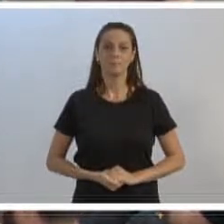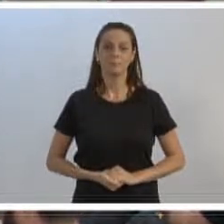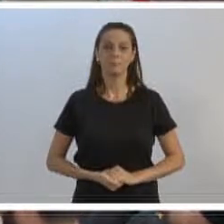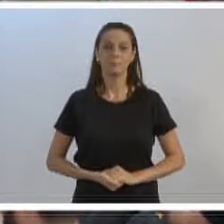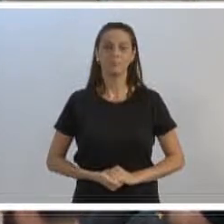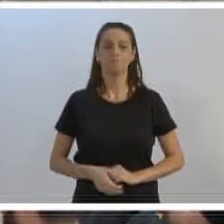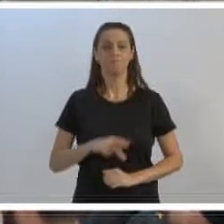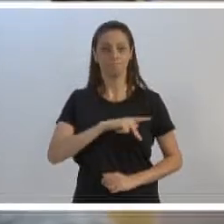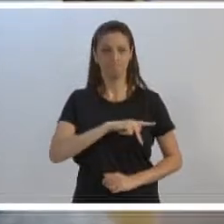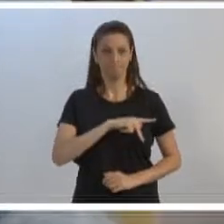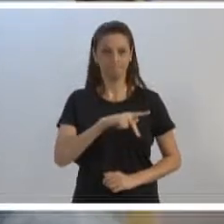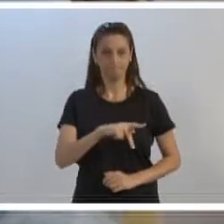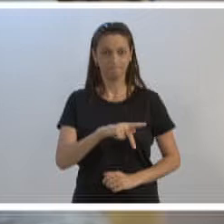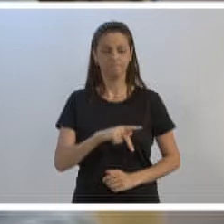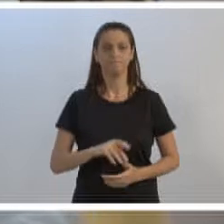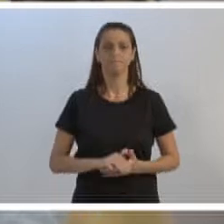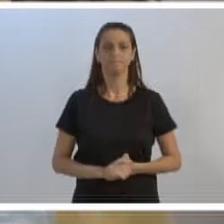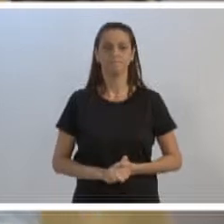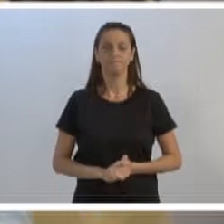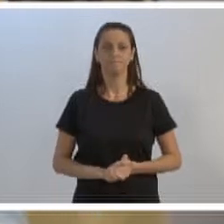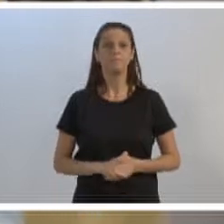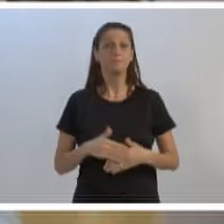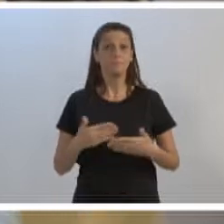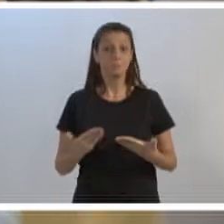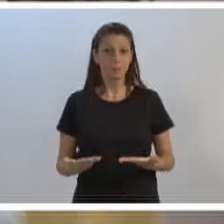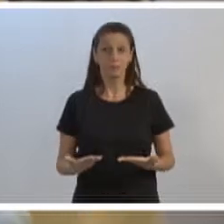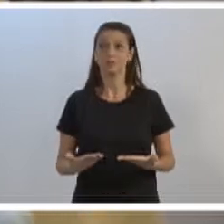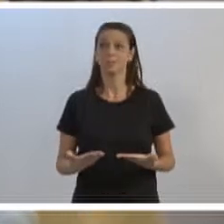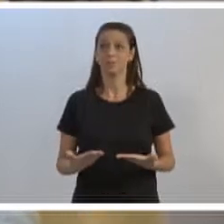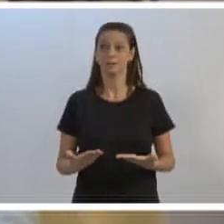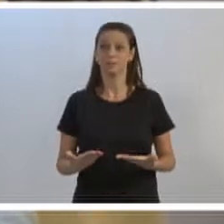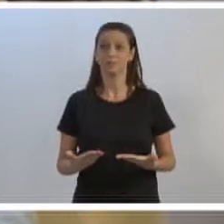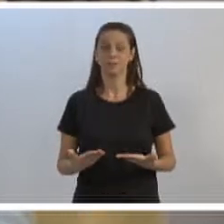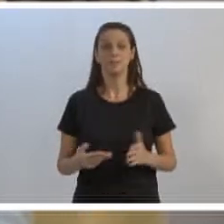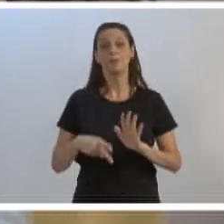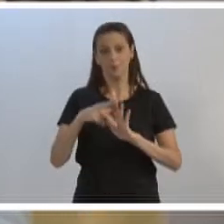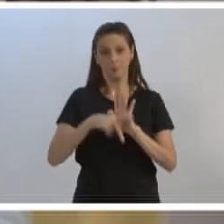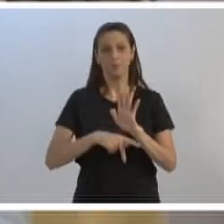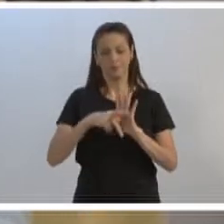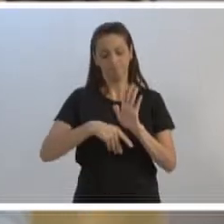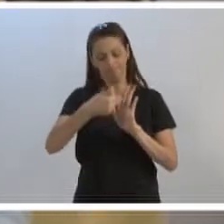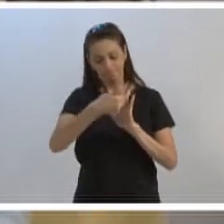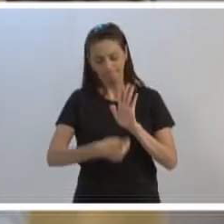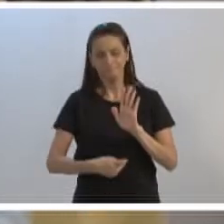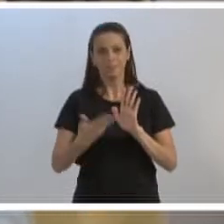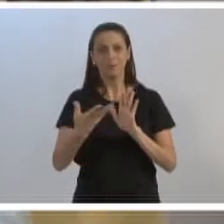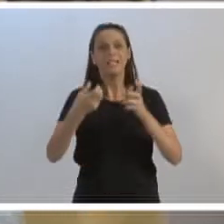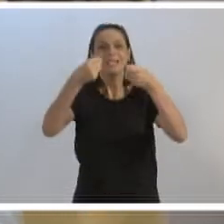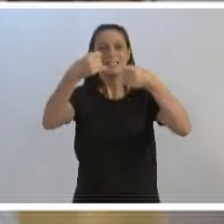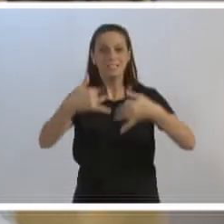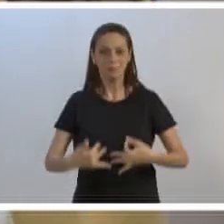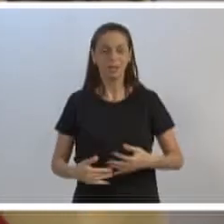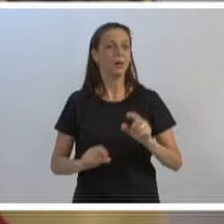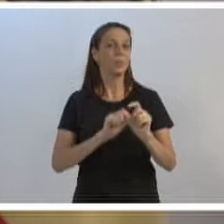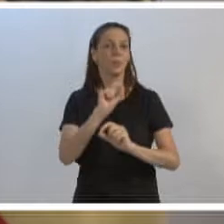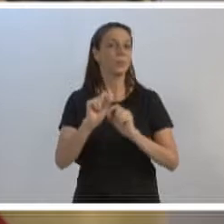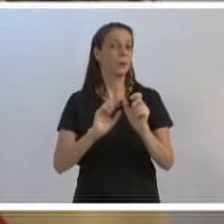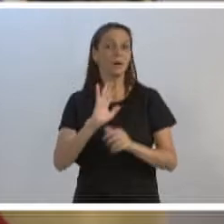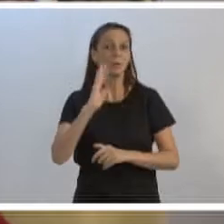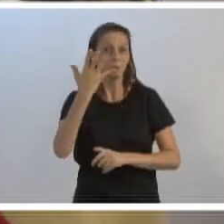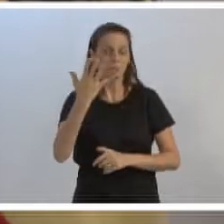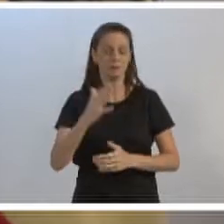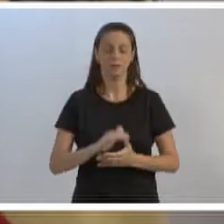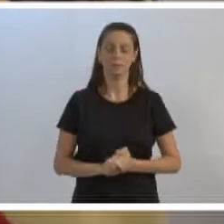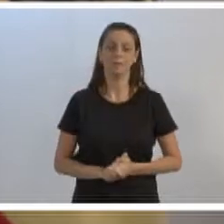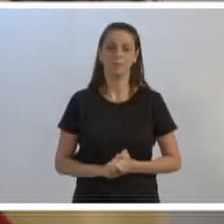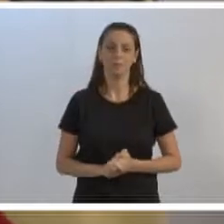Senhor presidente, nós estamos levando esse ao conhecimento, o projeto, só para explicar um caso que aconteceu, inclusive,